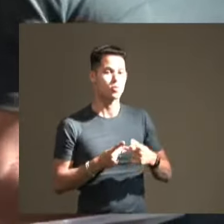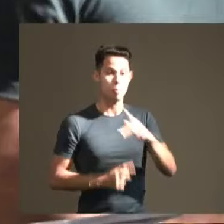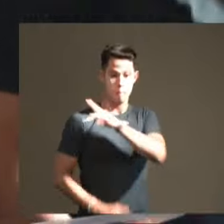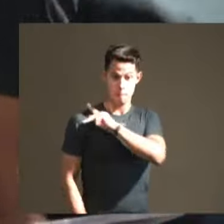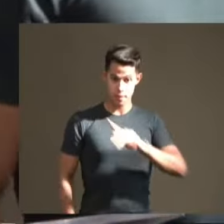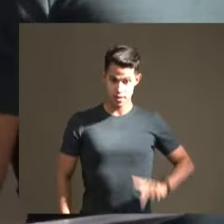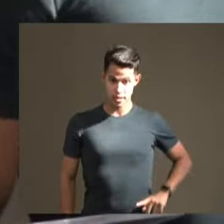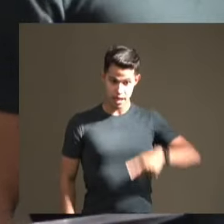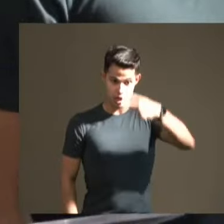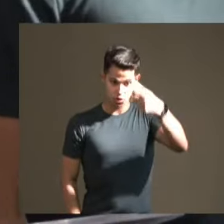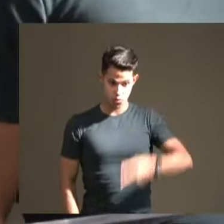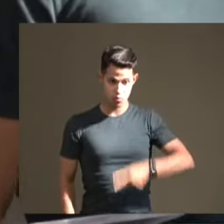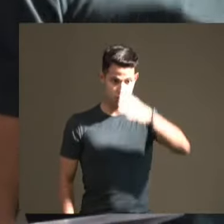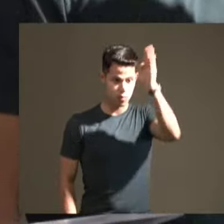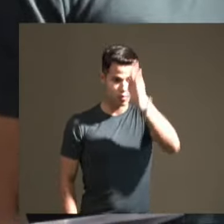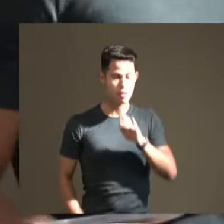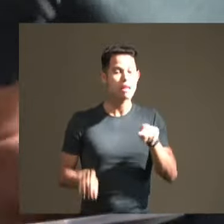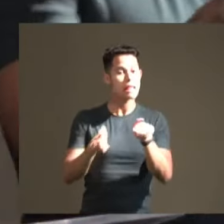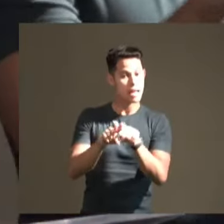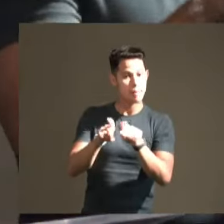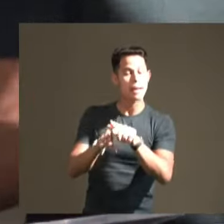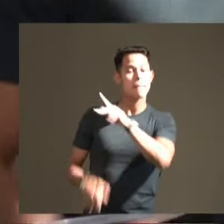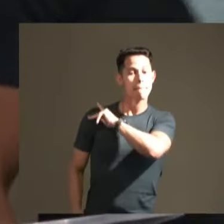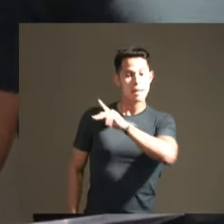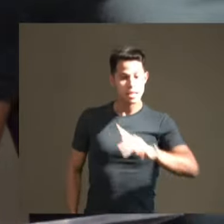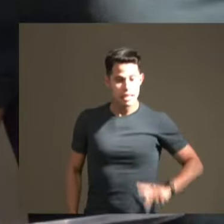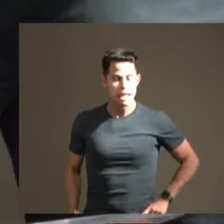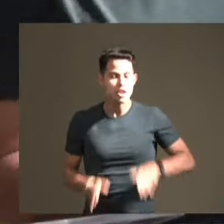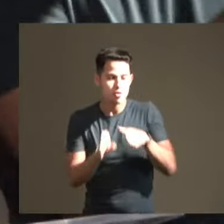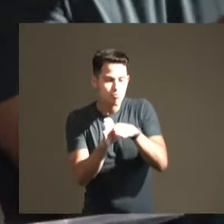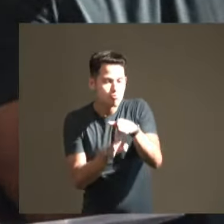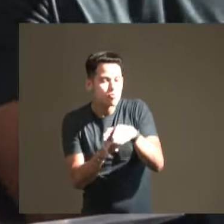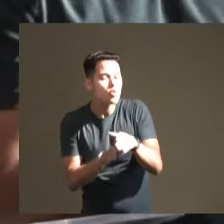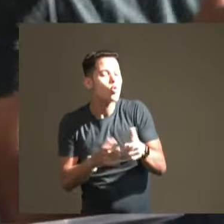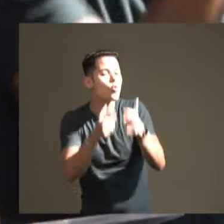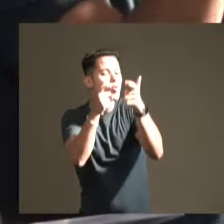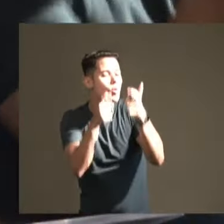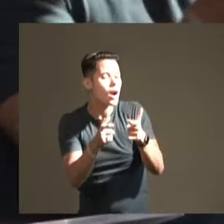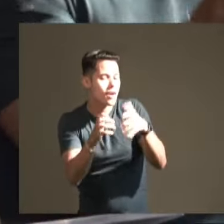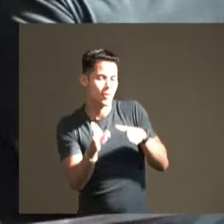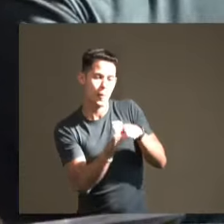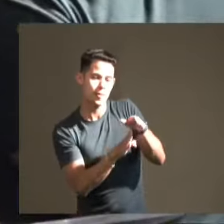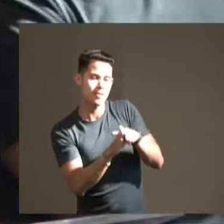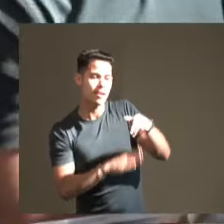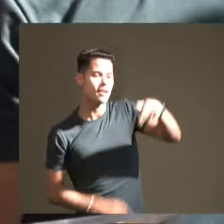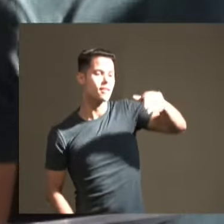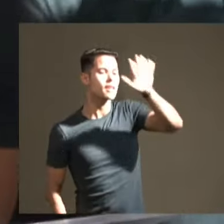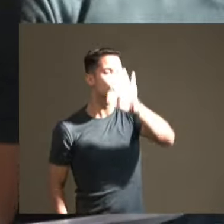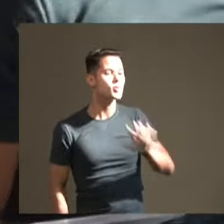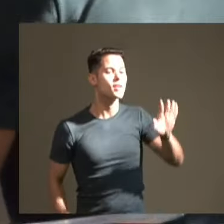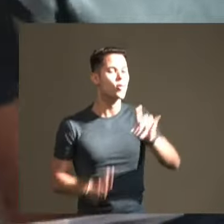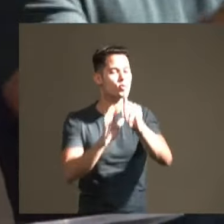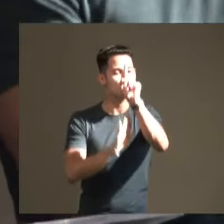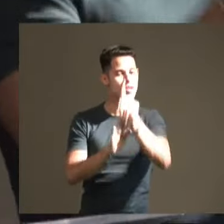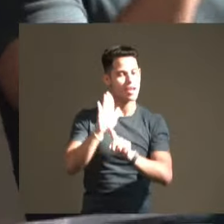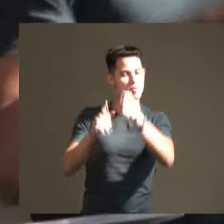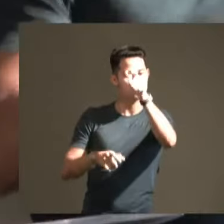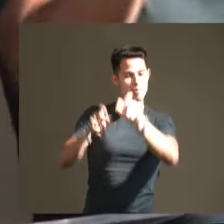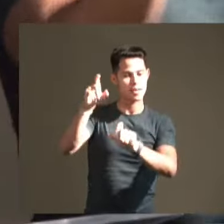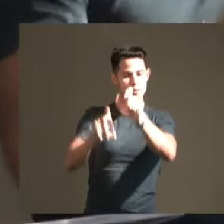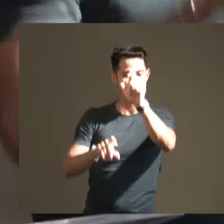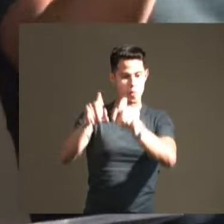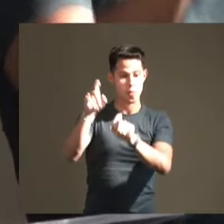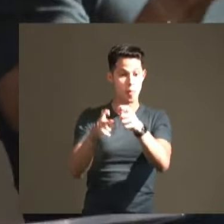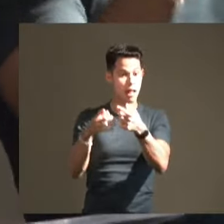República, Presidente e Conselheiro do Conselho Nacional dos Direitos da Pessoa com Deficiência, o